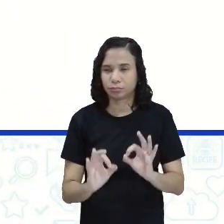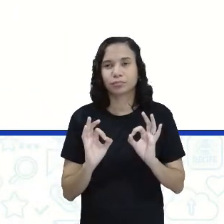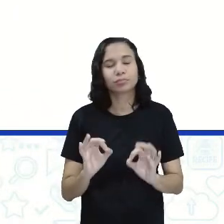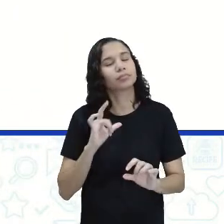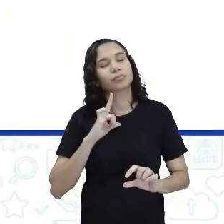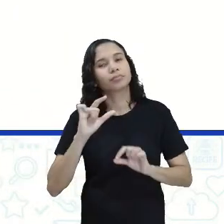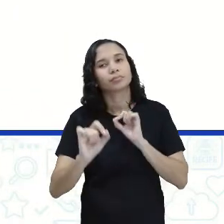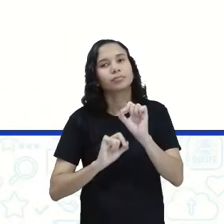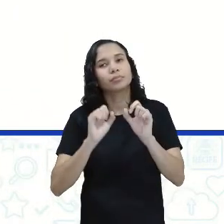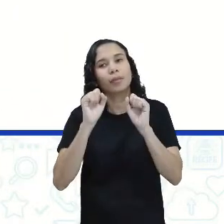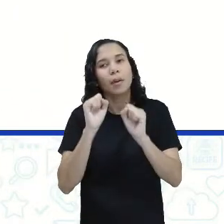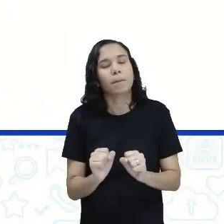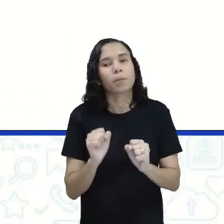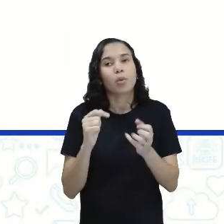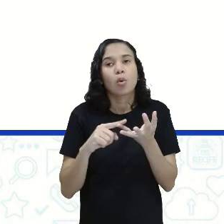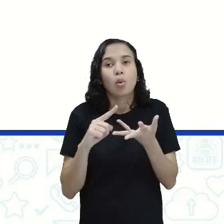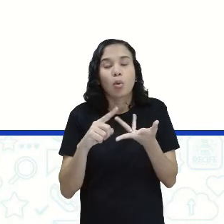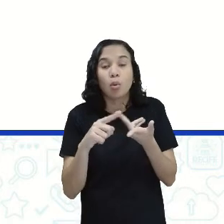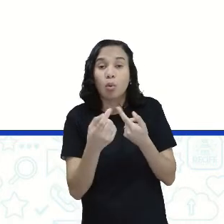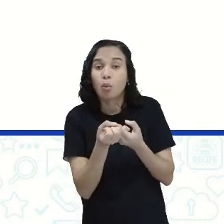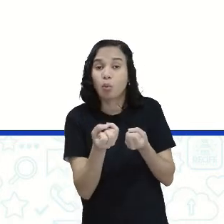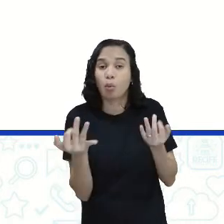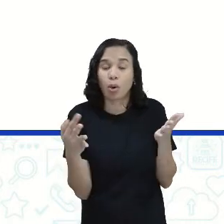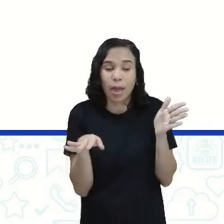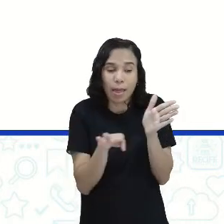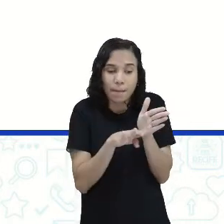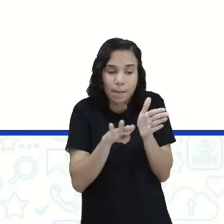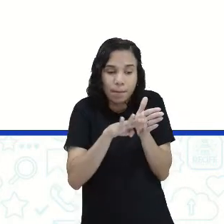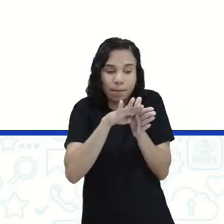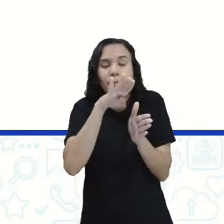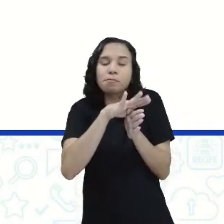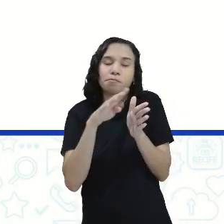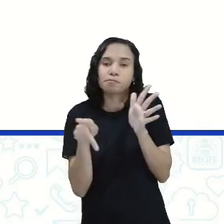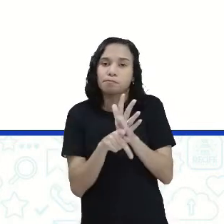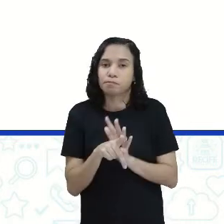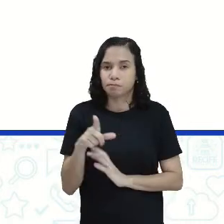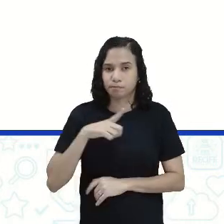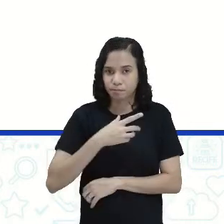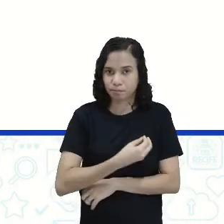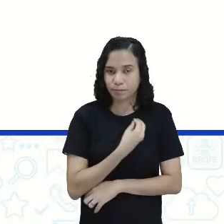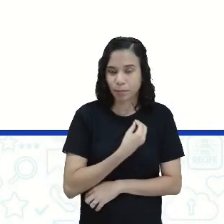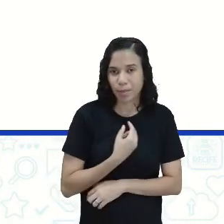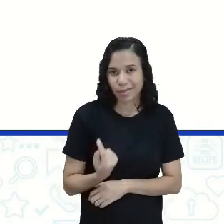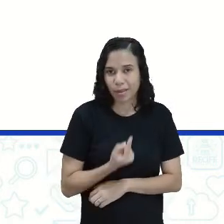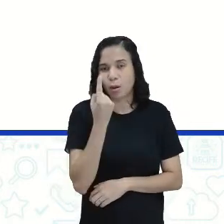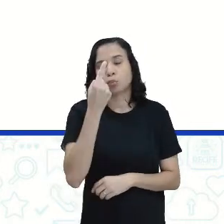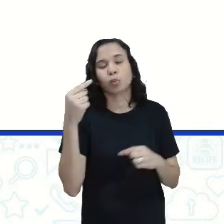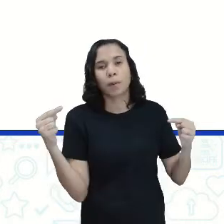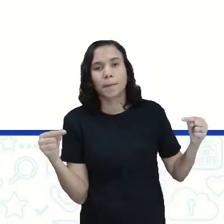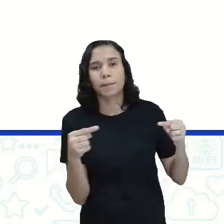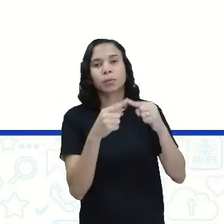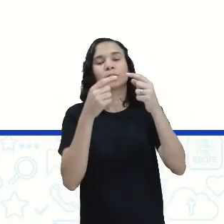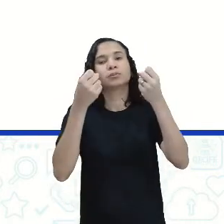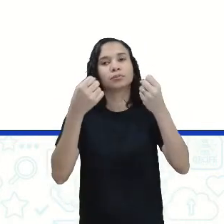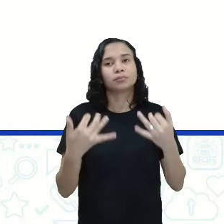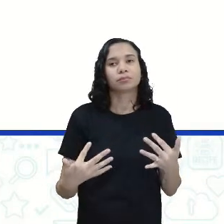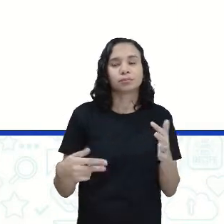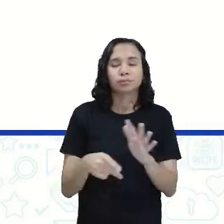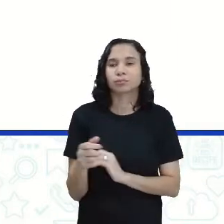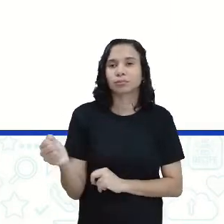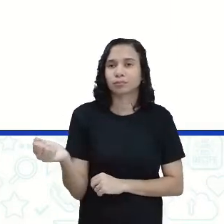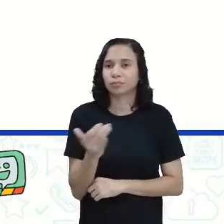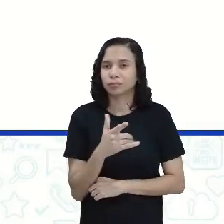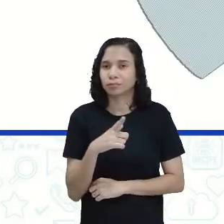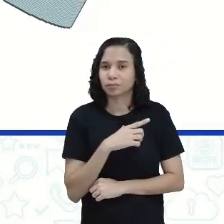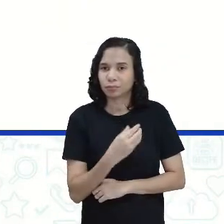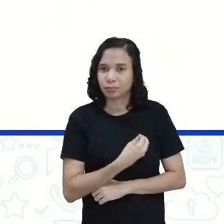aí o cilindro em si eu posso contar a quantidade de fatias, digamos assim, de elementos, de alturas proporcionais e definir a nova altura que vai